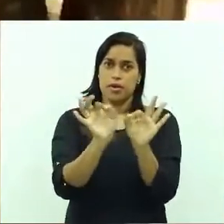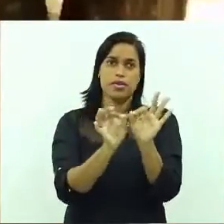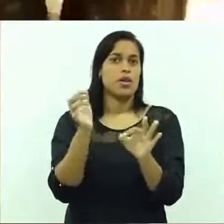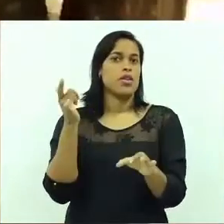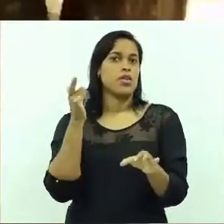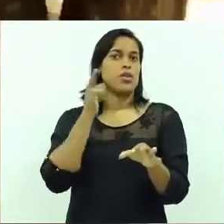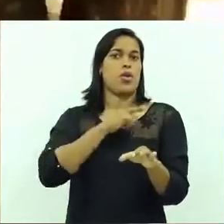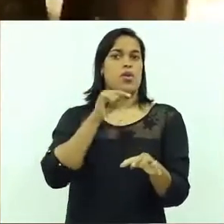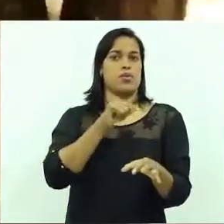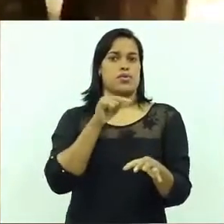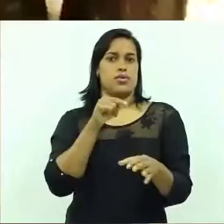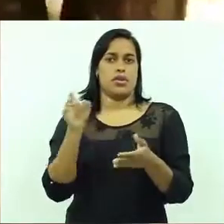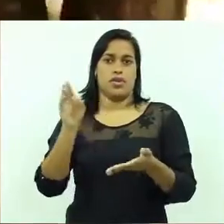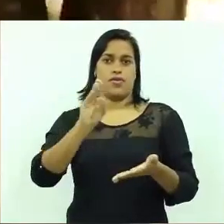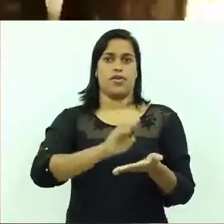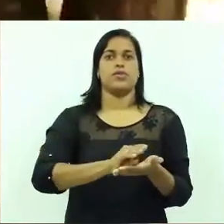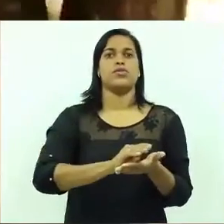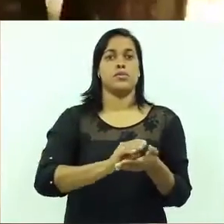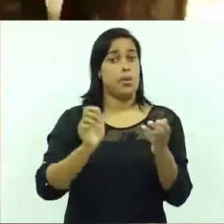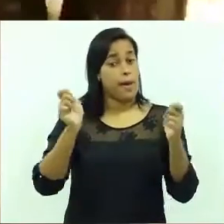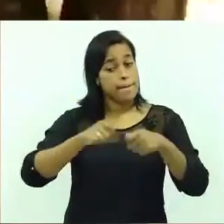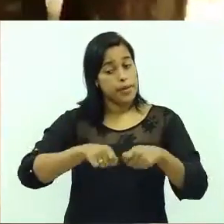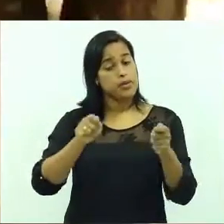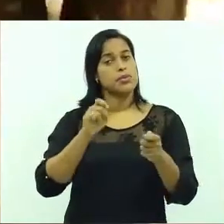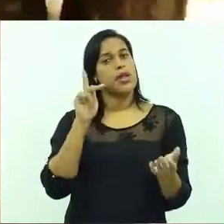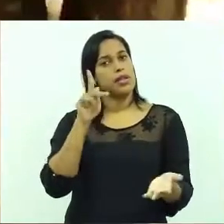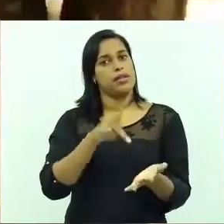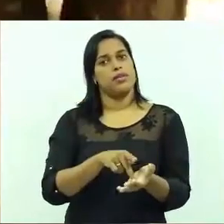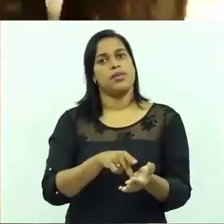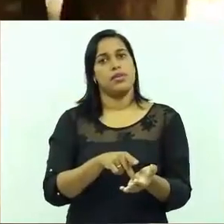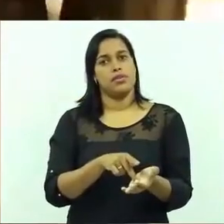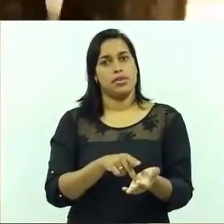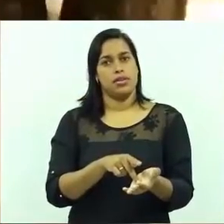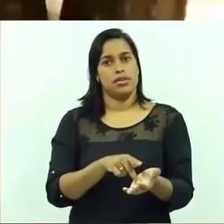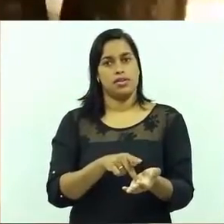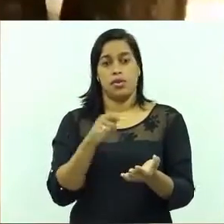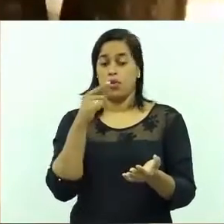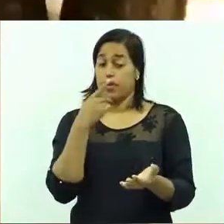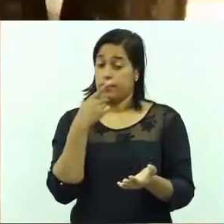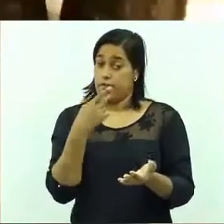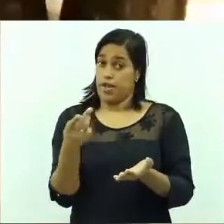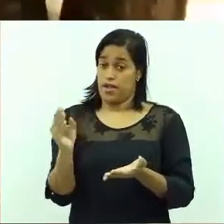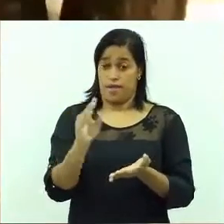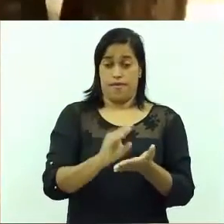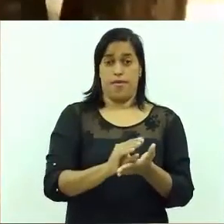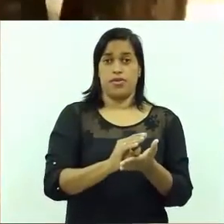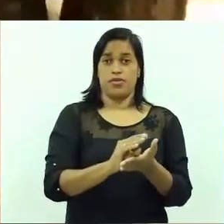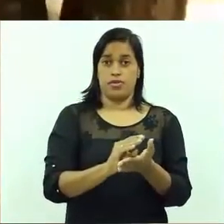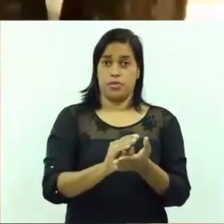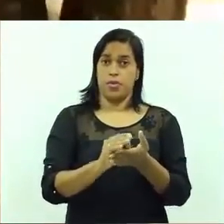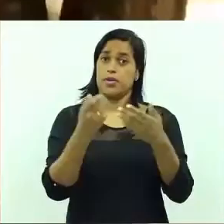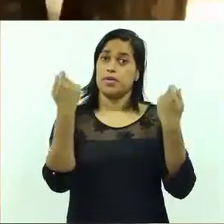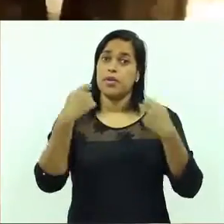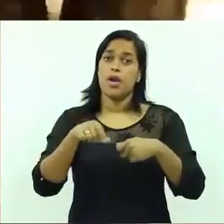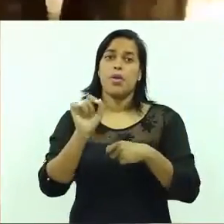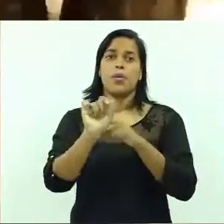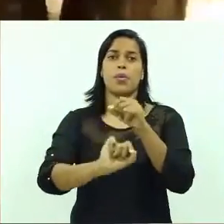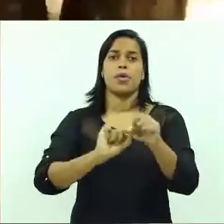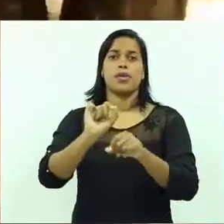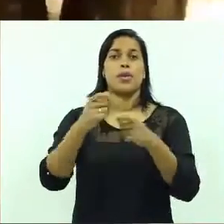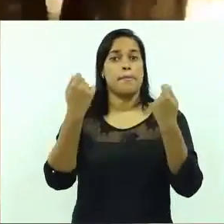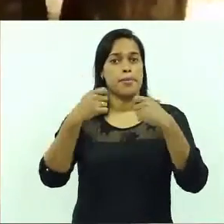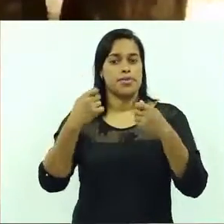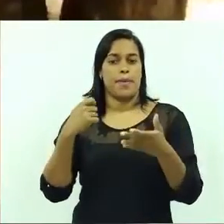esse investimento. Possibilidade real, claro. Quando eu falo investimento, na verdade eu estou falando de financiamento, porque esse valor vai